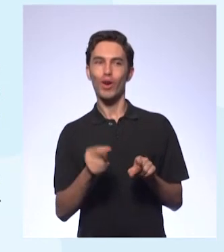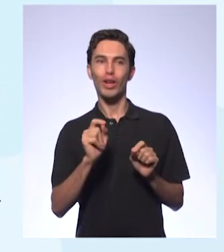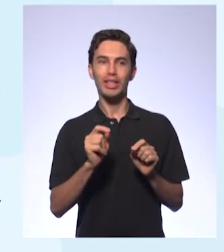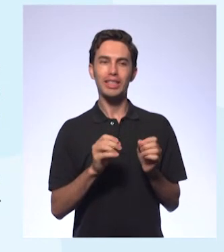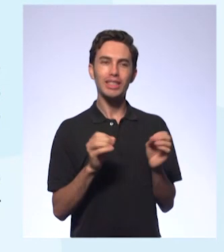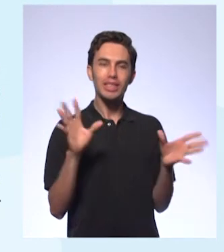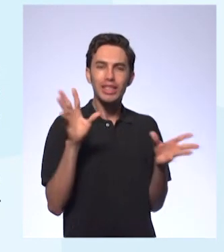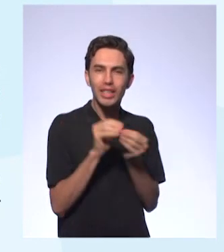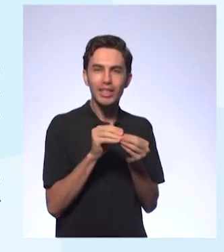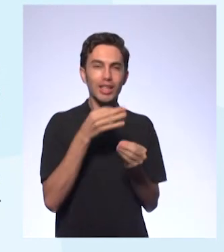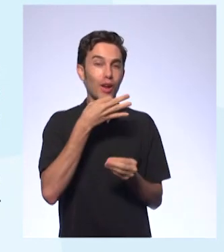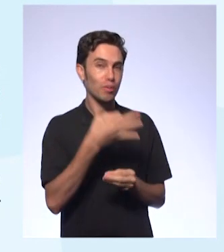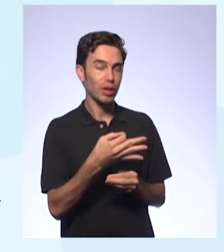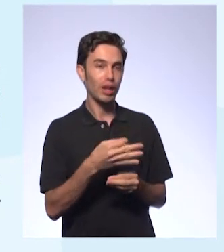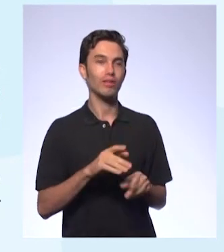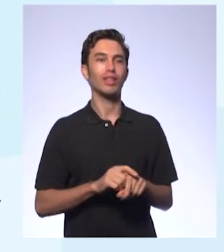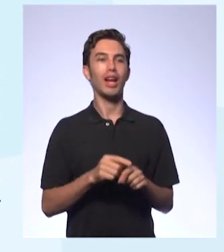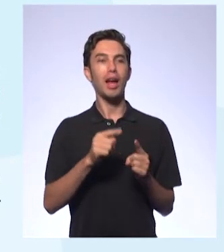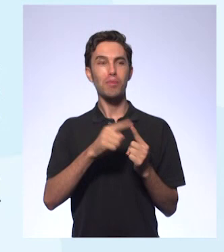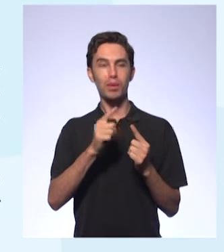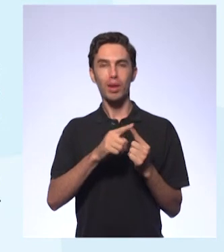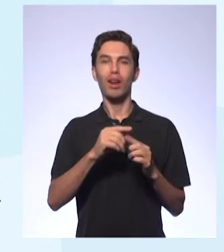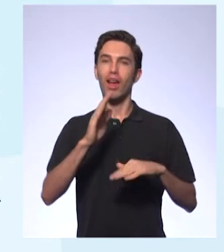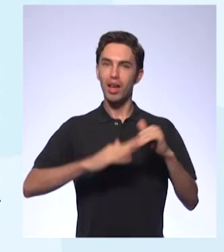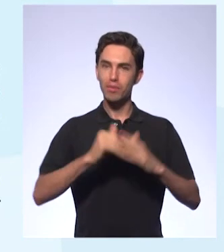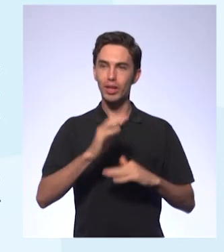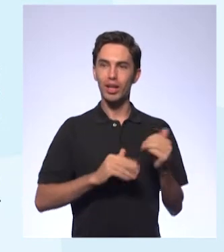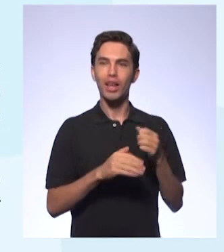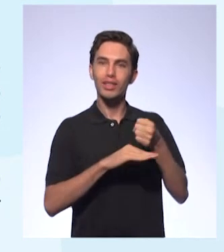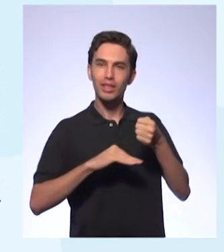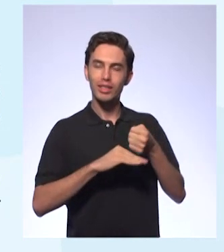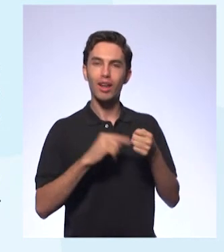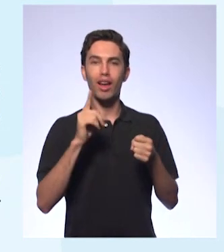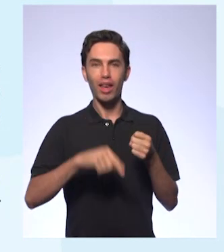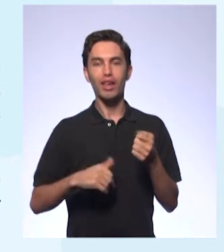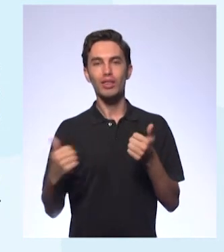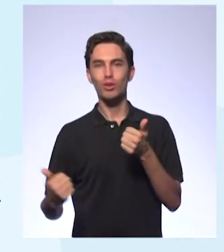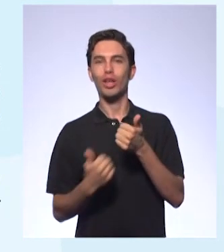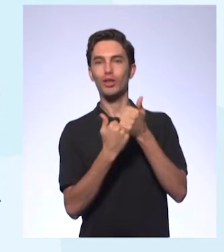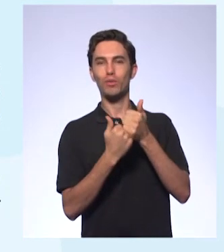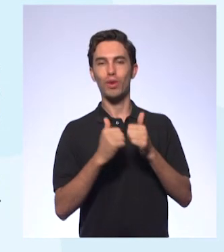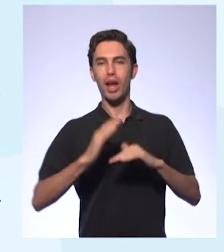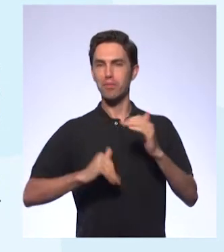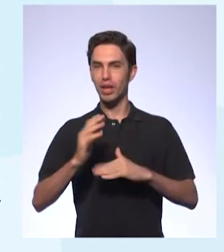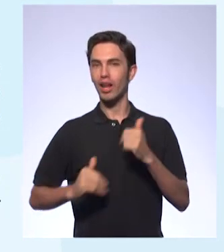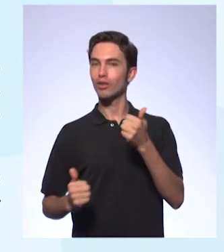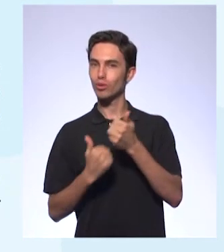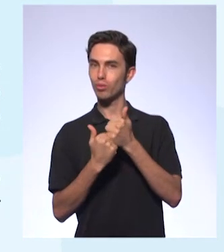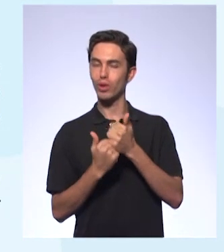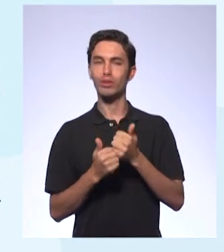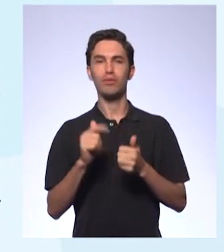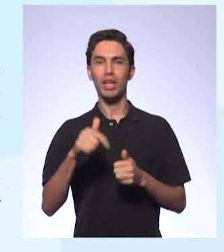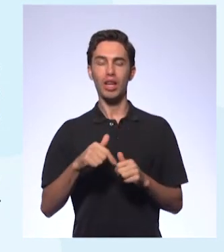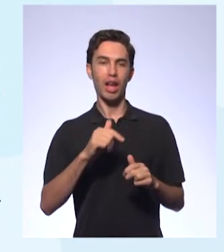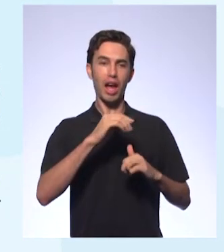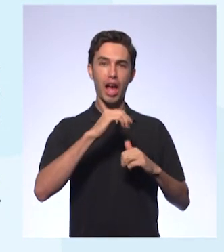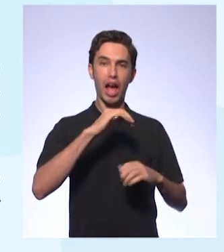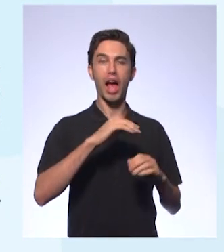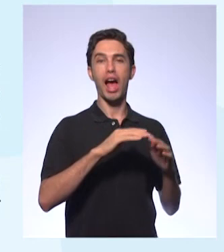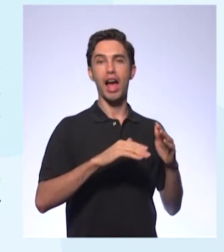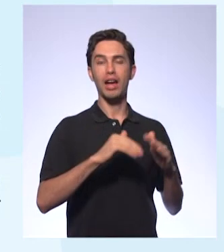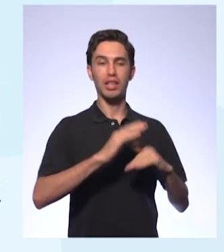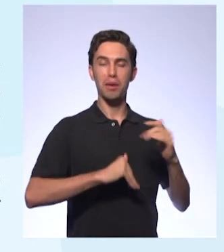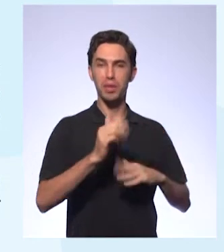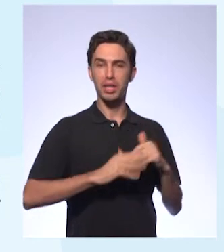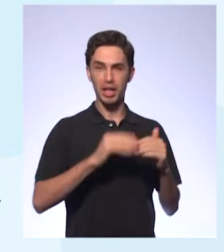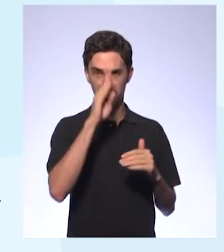é a habilidade essencial, a segunda, a habilidade de suporte, tá? A essencial, ela não muda durante as 6 aulas, a suporte vai